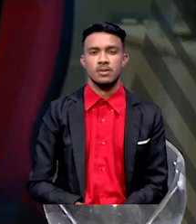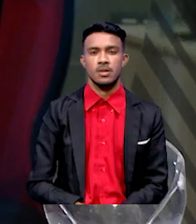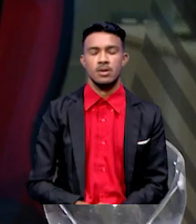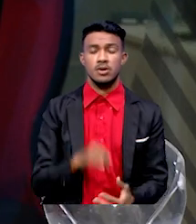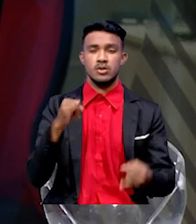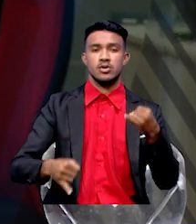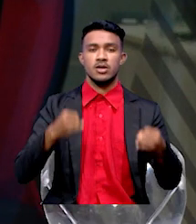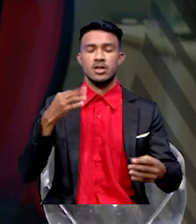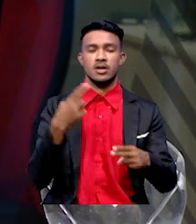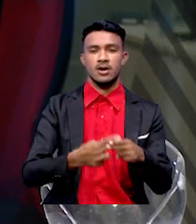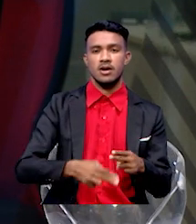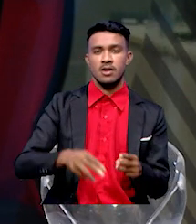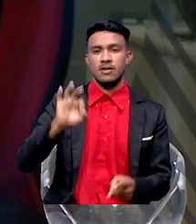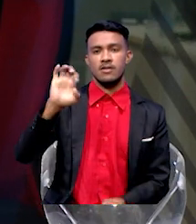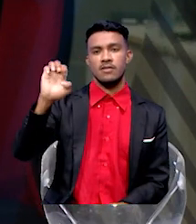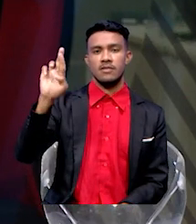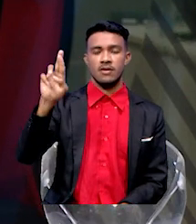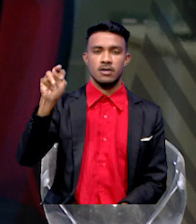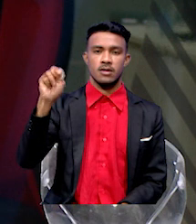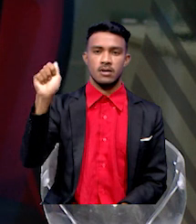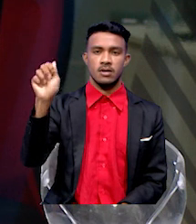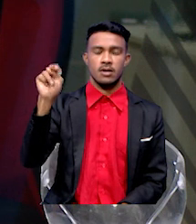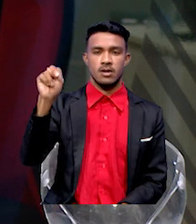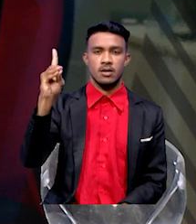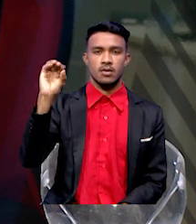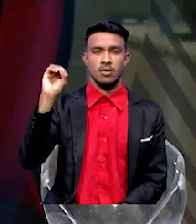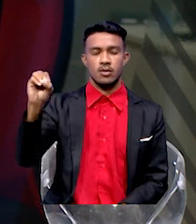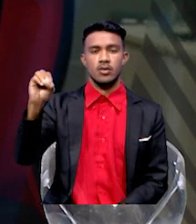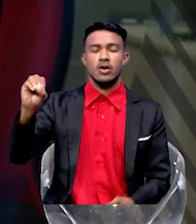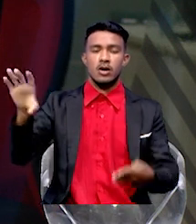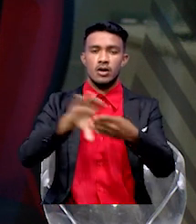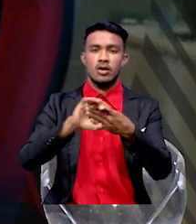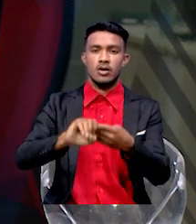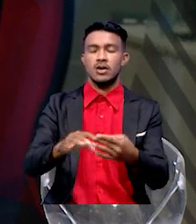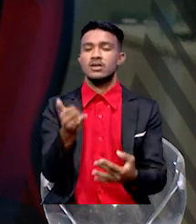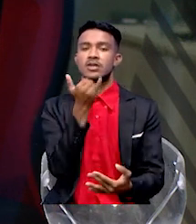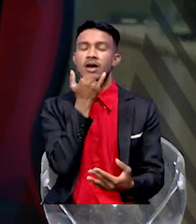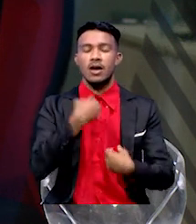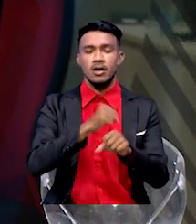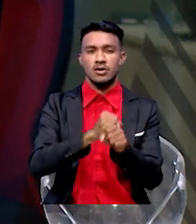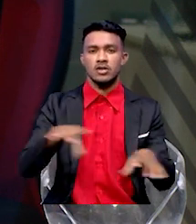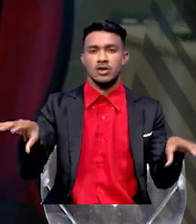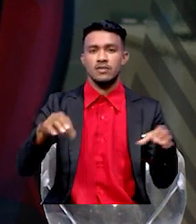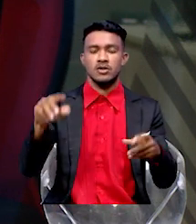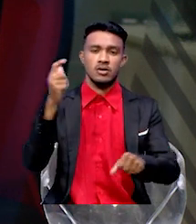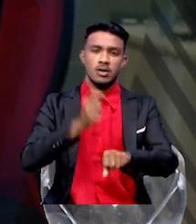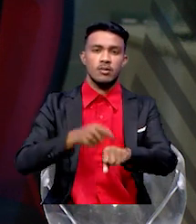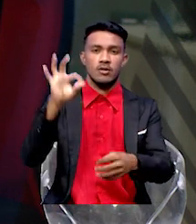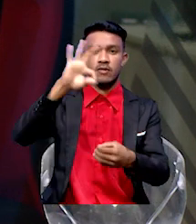Jurista Fernando da Costa considera órgão eleitoral falha ao serviço durante votação.